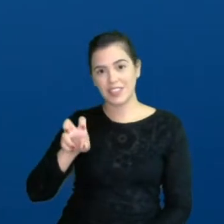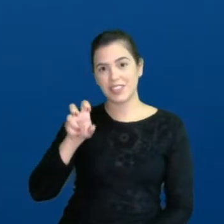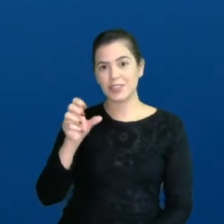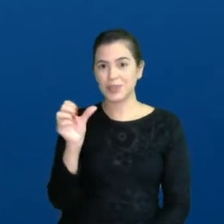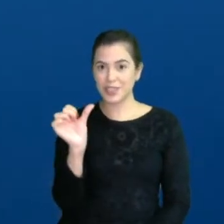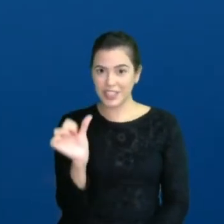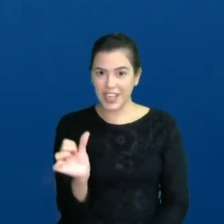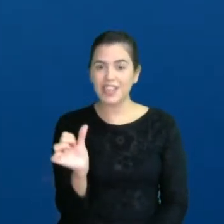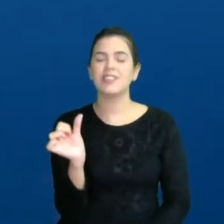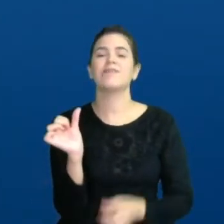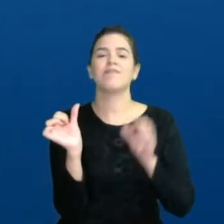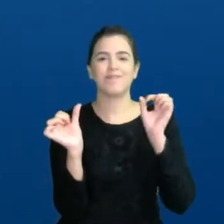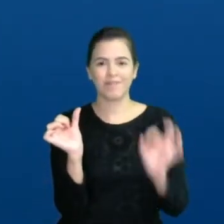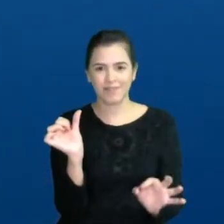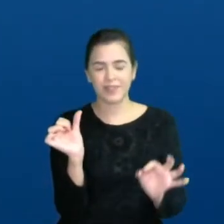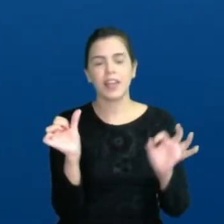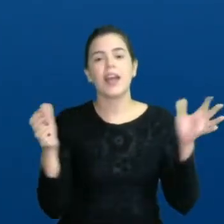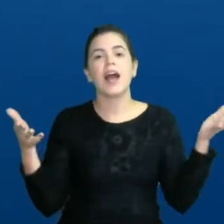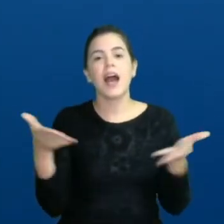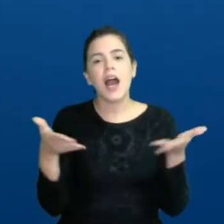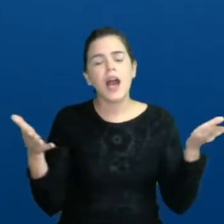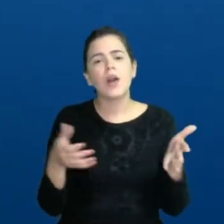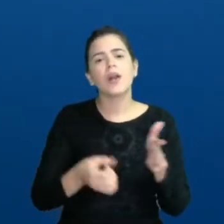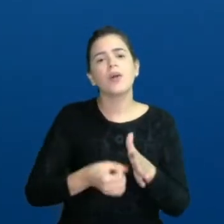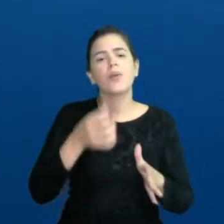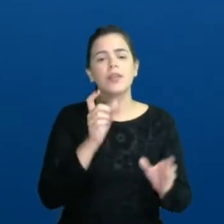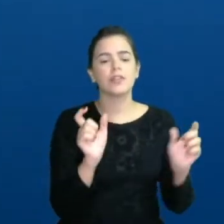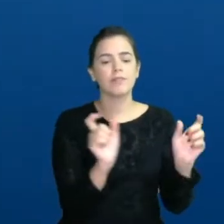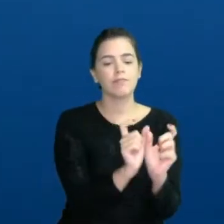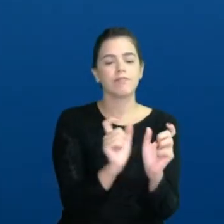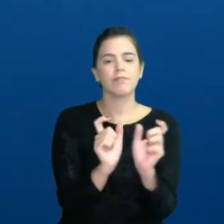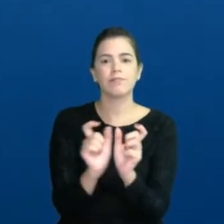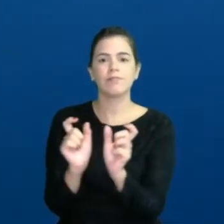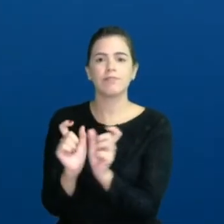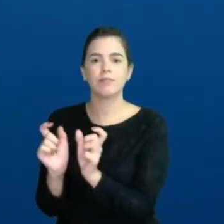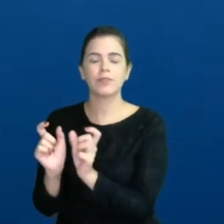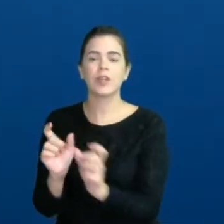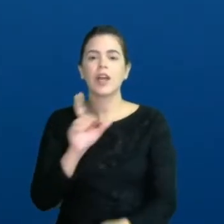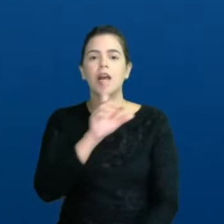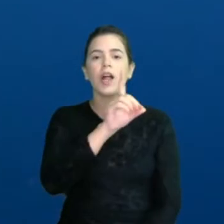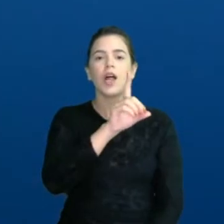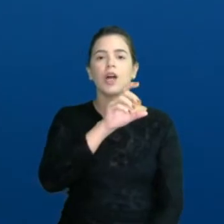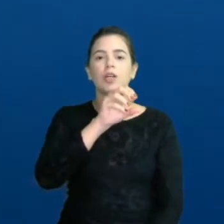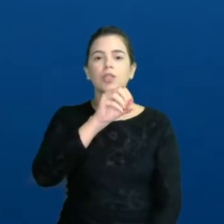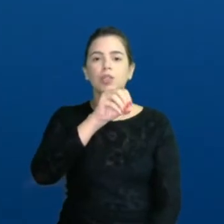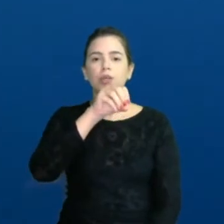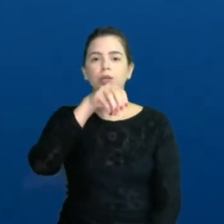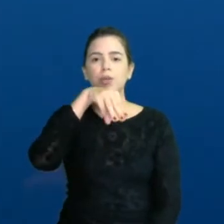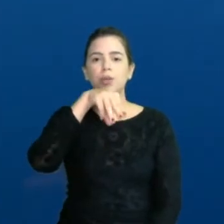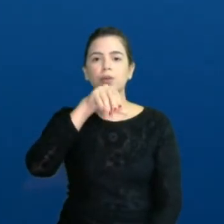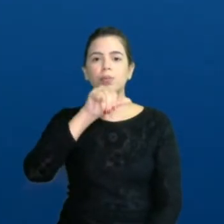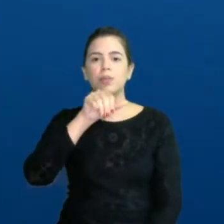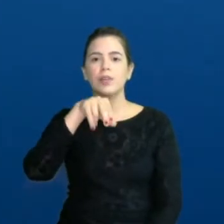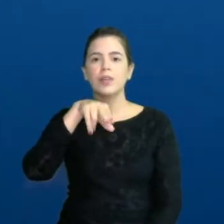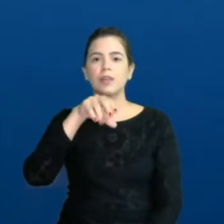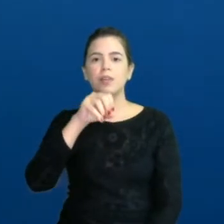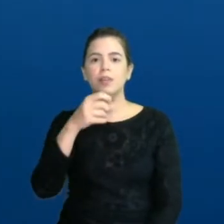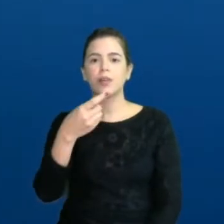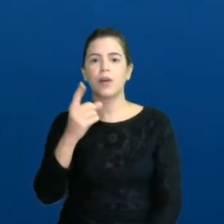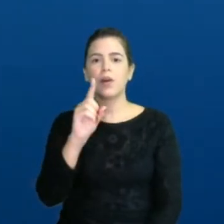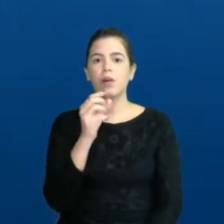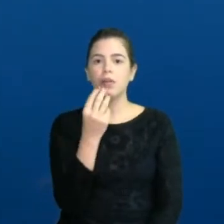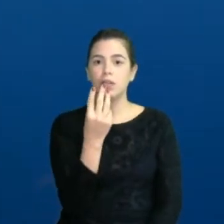6 letrinhas. Agora, quantas sílabas tem? Dó, mi, nó.